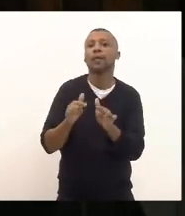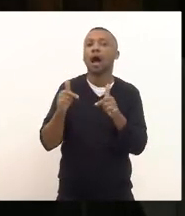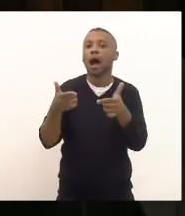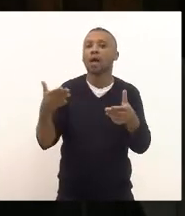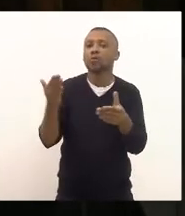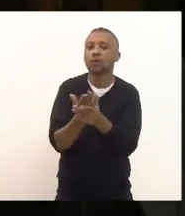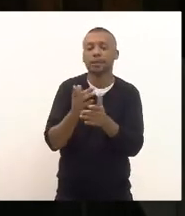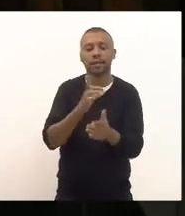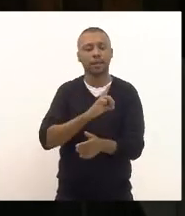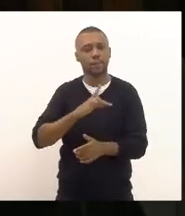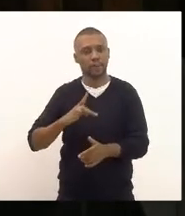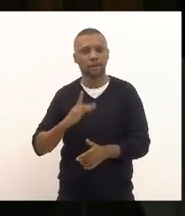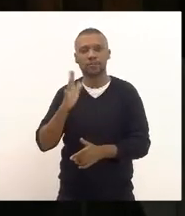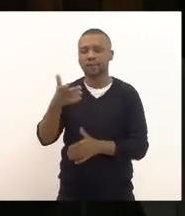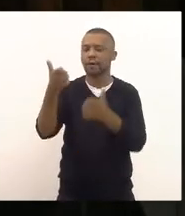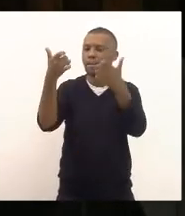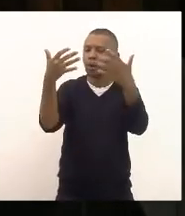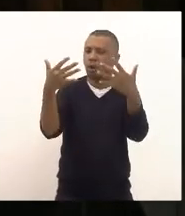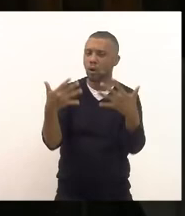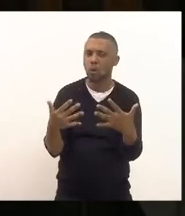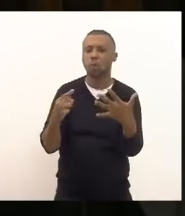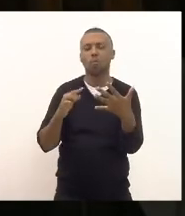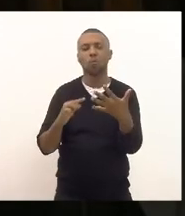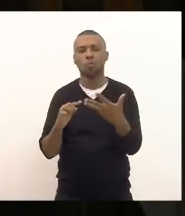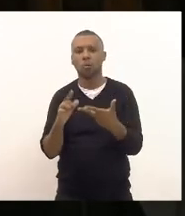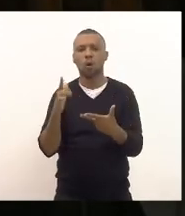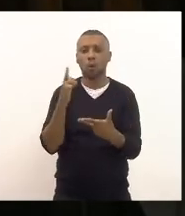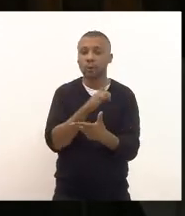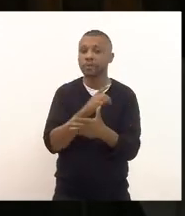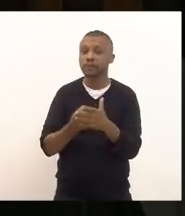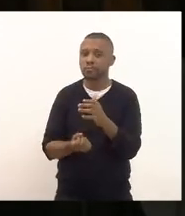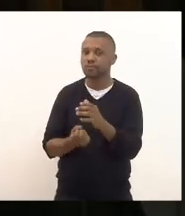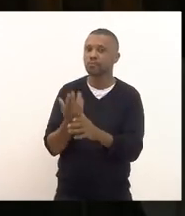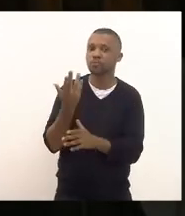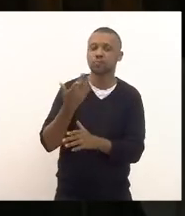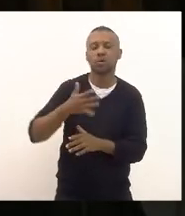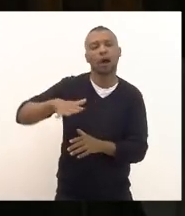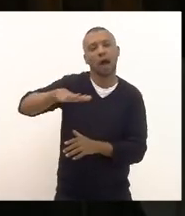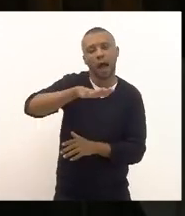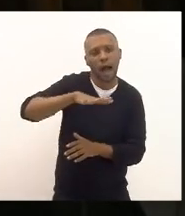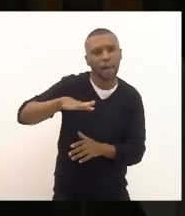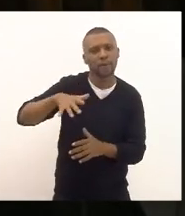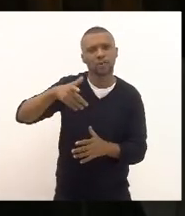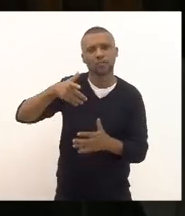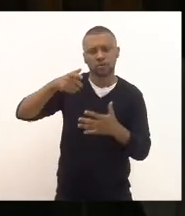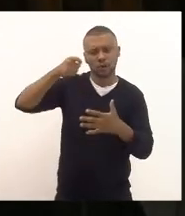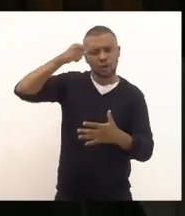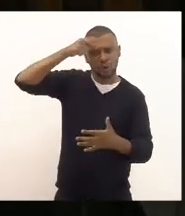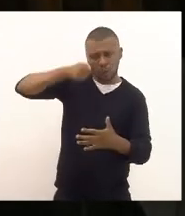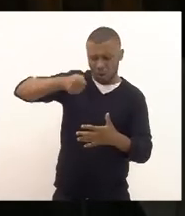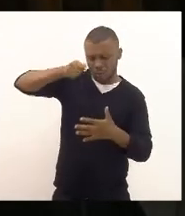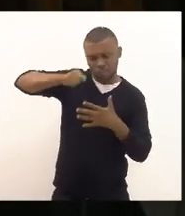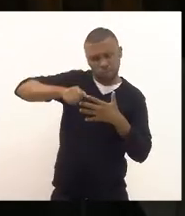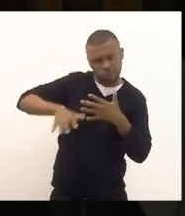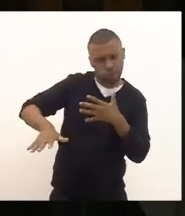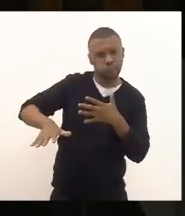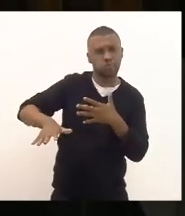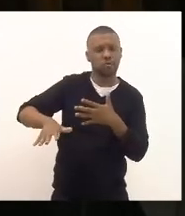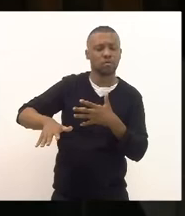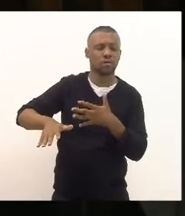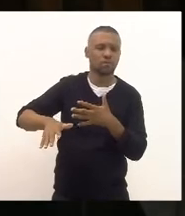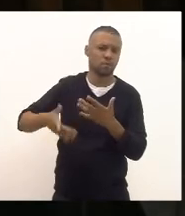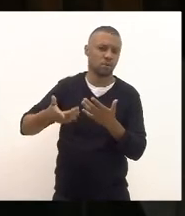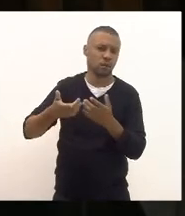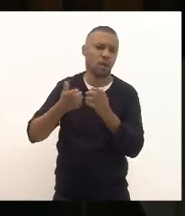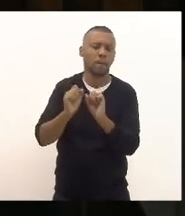desenvolvendo já vem conseguindo consolidar inclusive no âmbito de jurisprudências e que podem